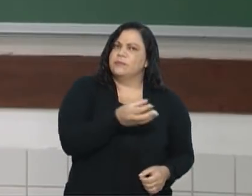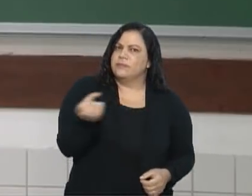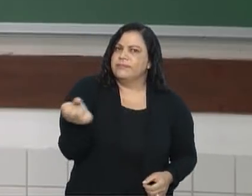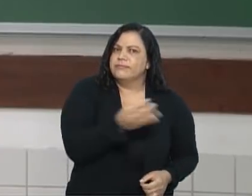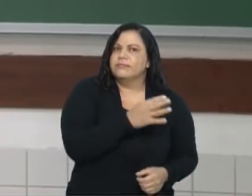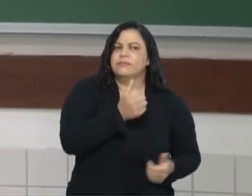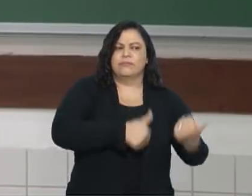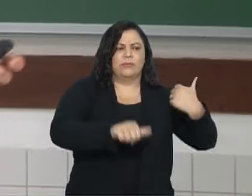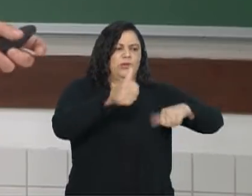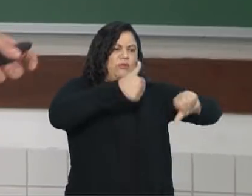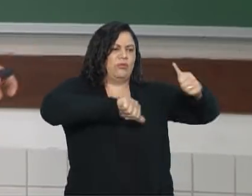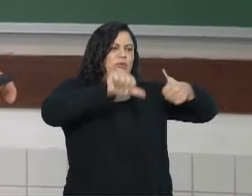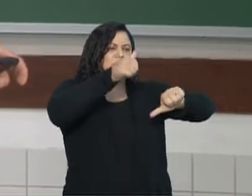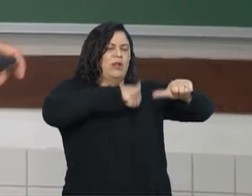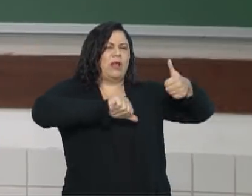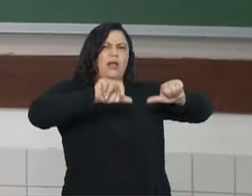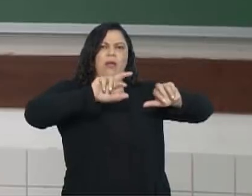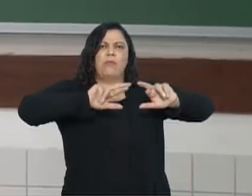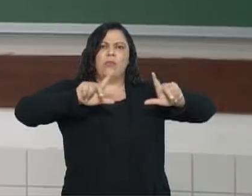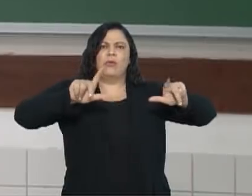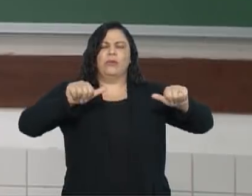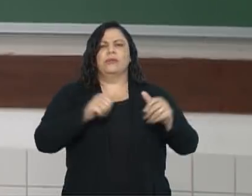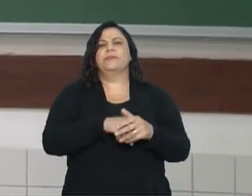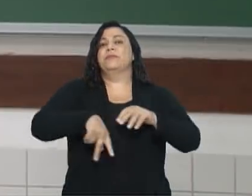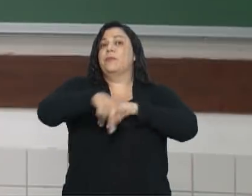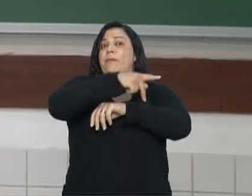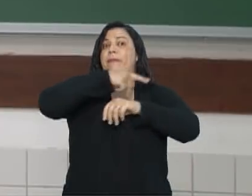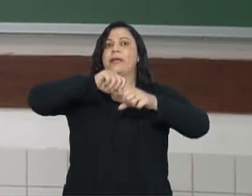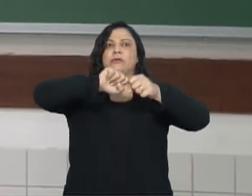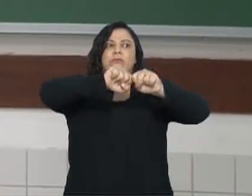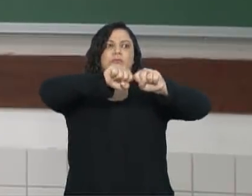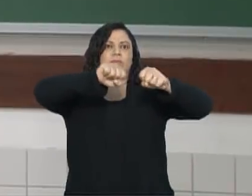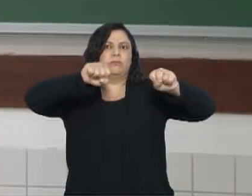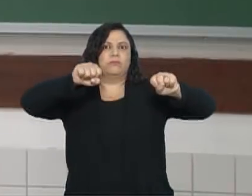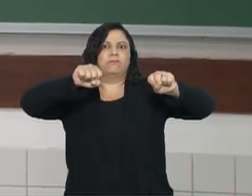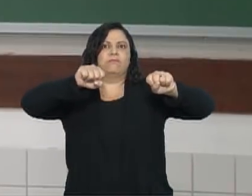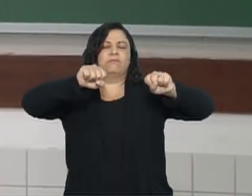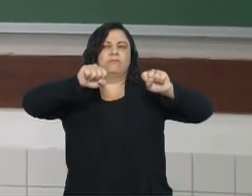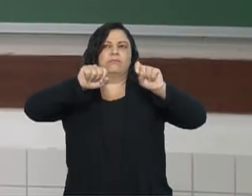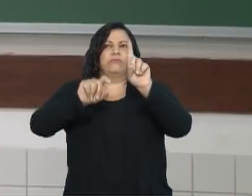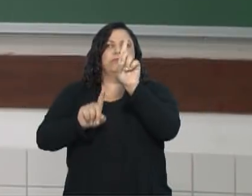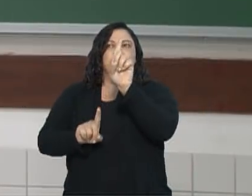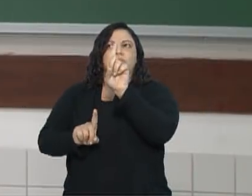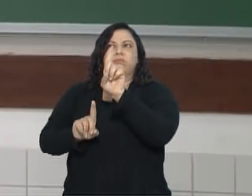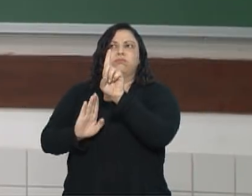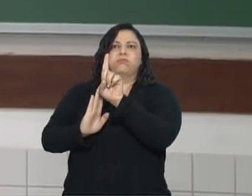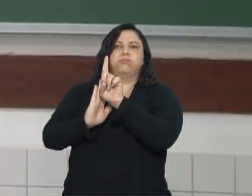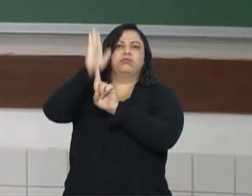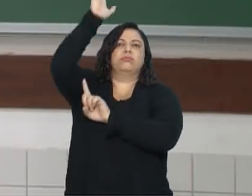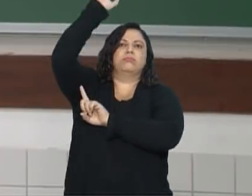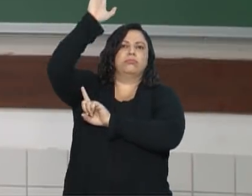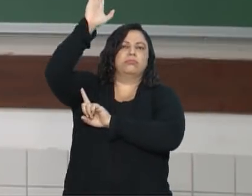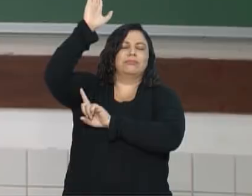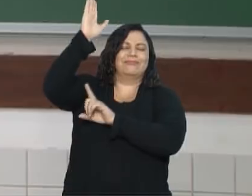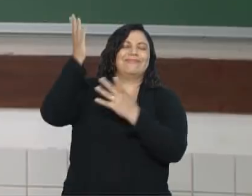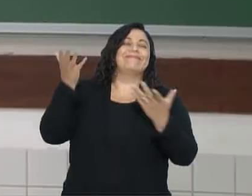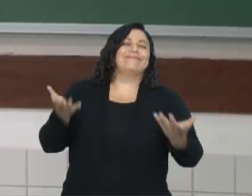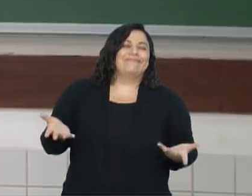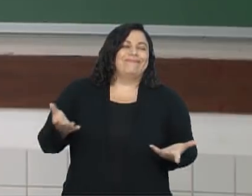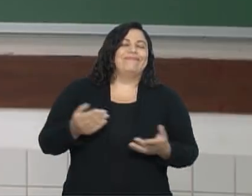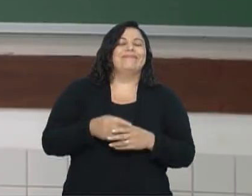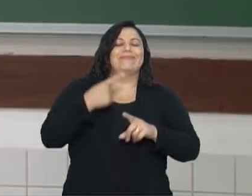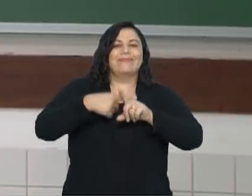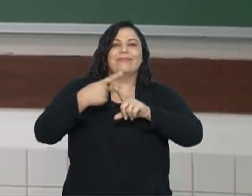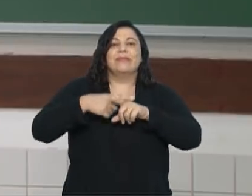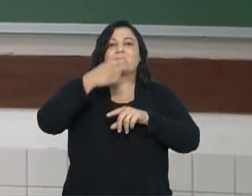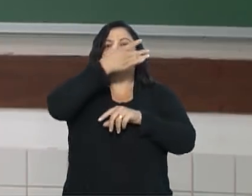laboratório, o país explode em 10, 20 anos. Por quê? Tem gente inventando. E no